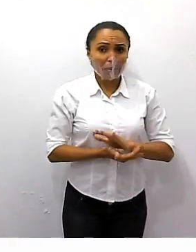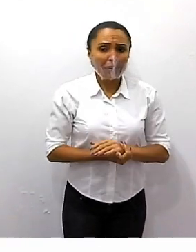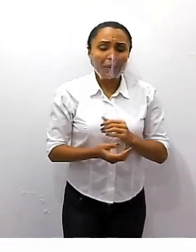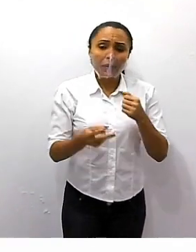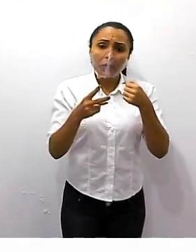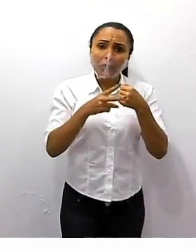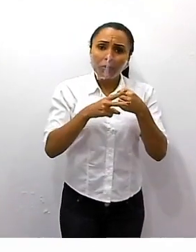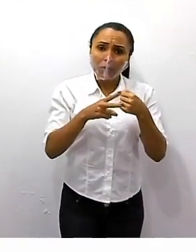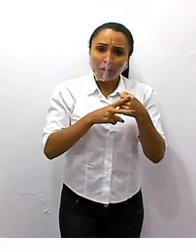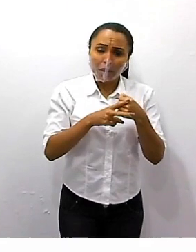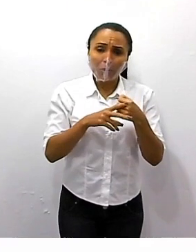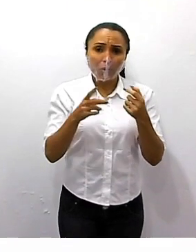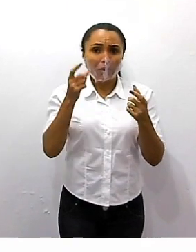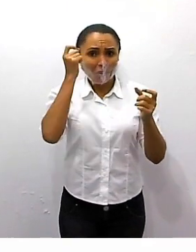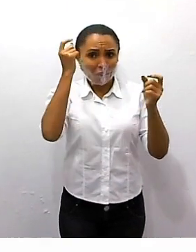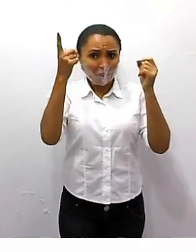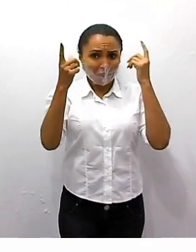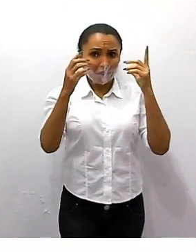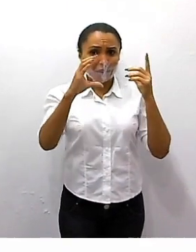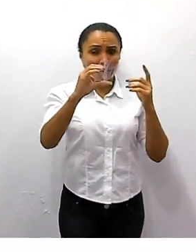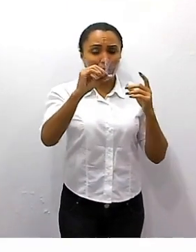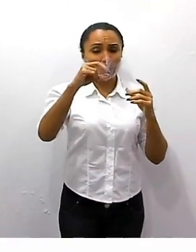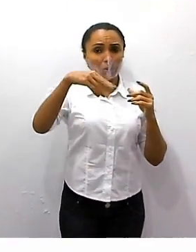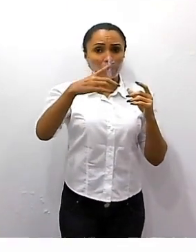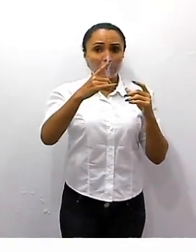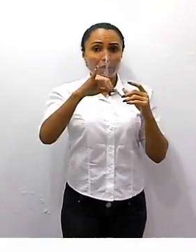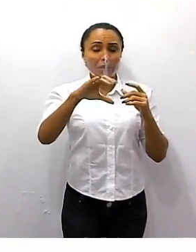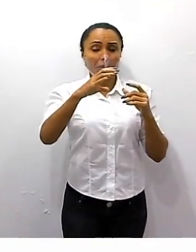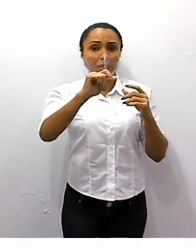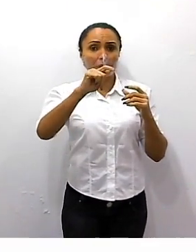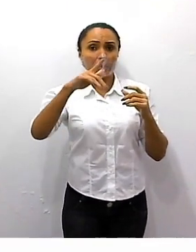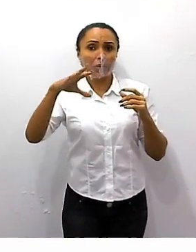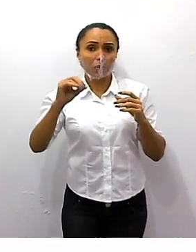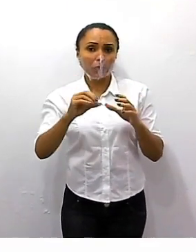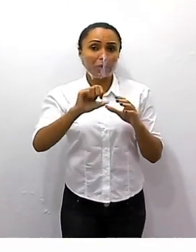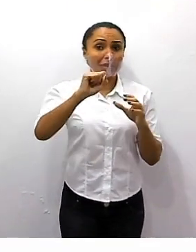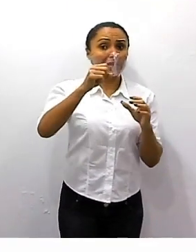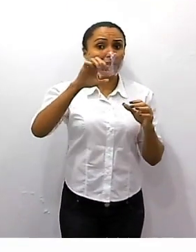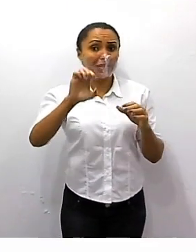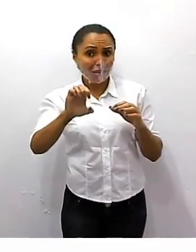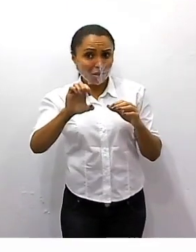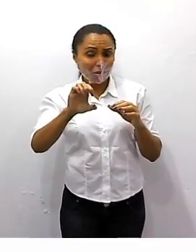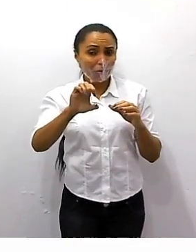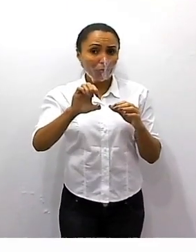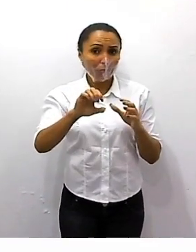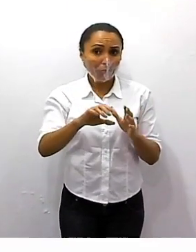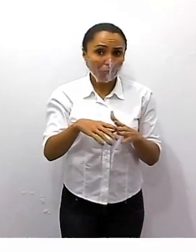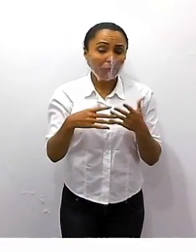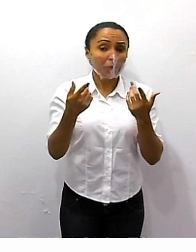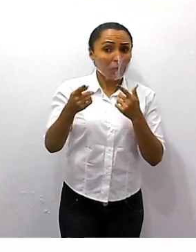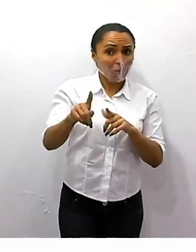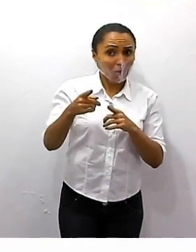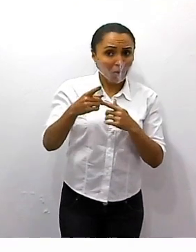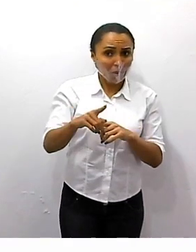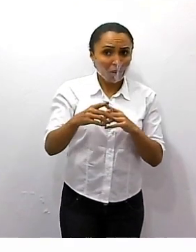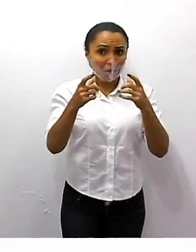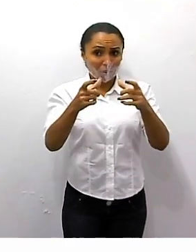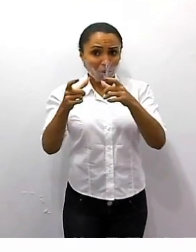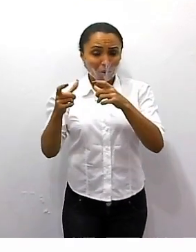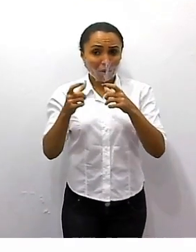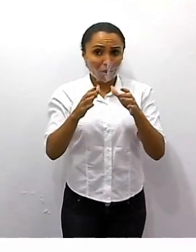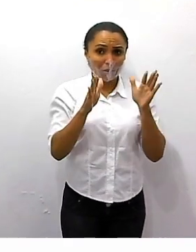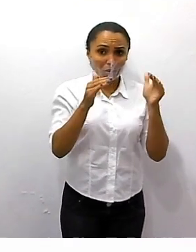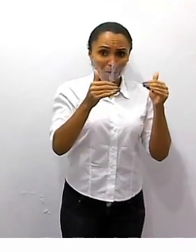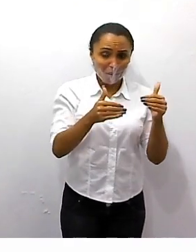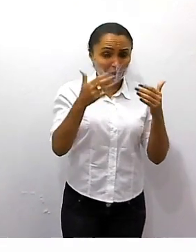no gerúndio dá a ideia de condição. Ó, é se o cientista provocar um dano em um local